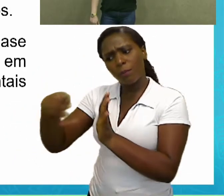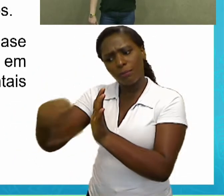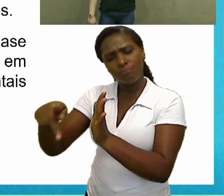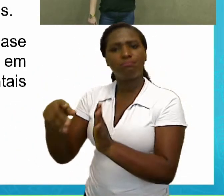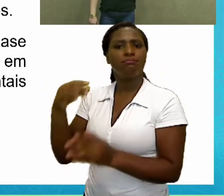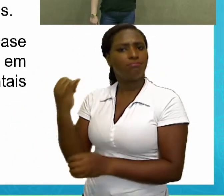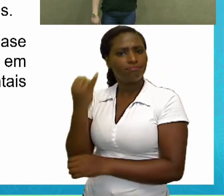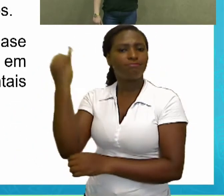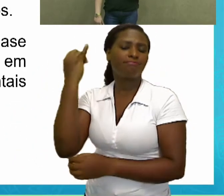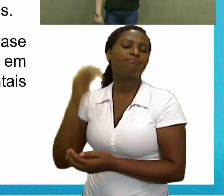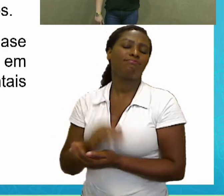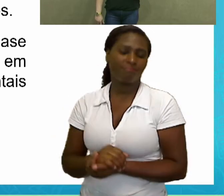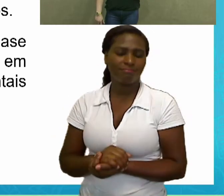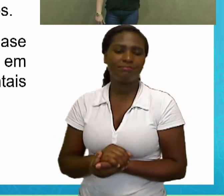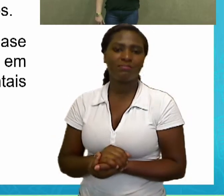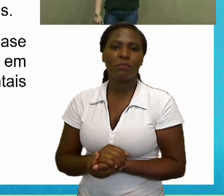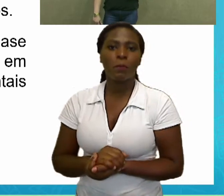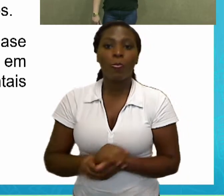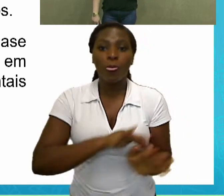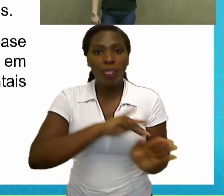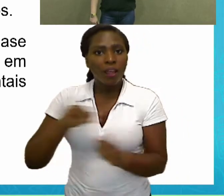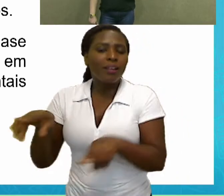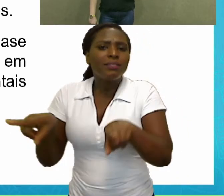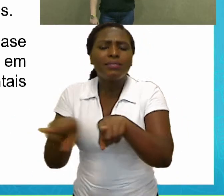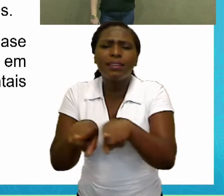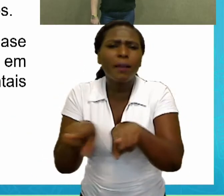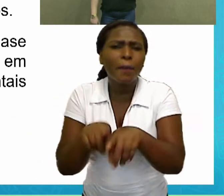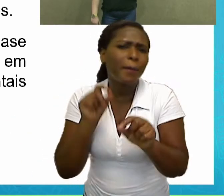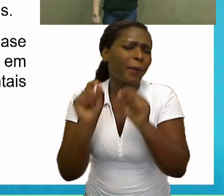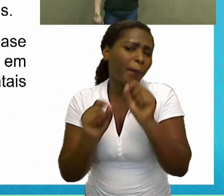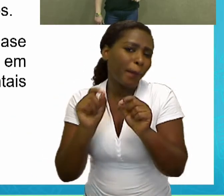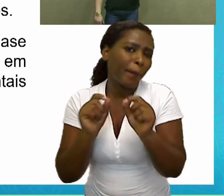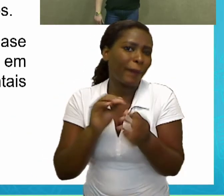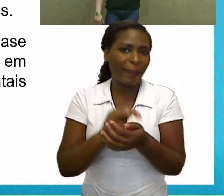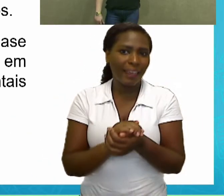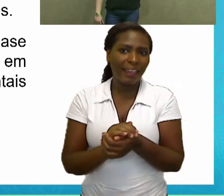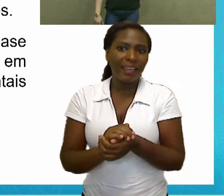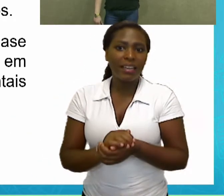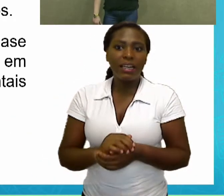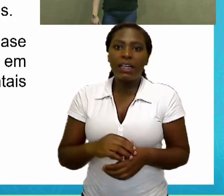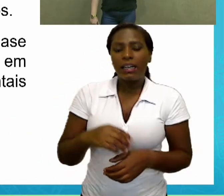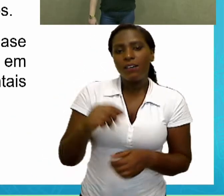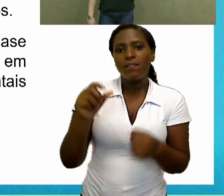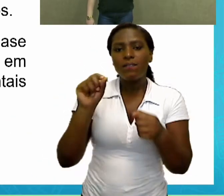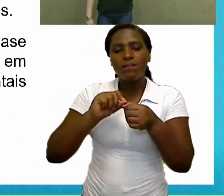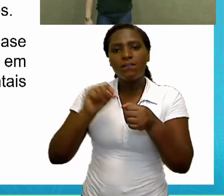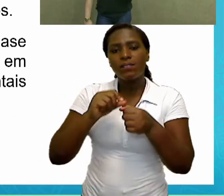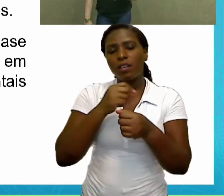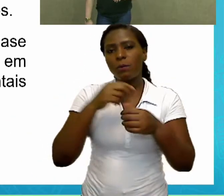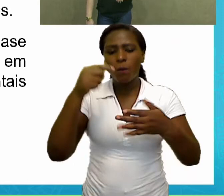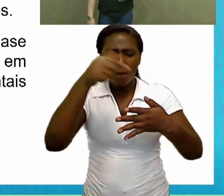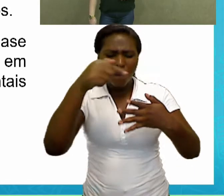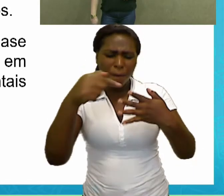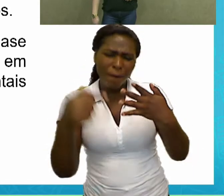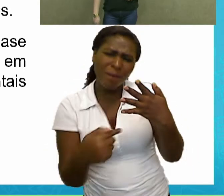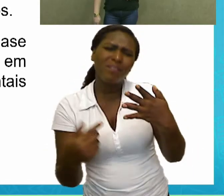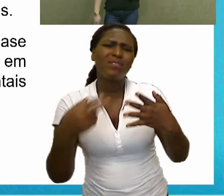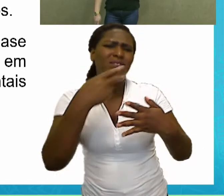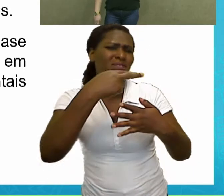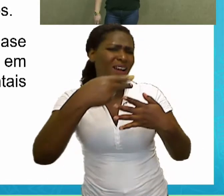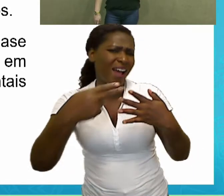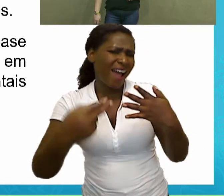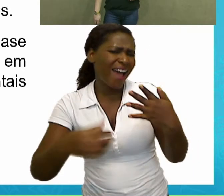que executamos em nosso dia a dia, como a leitura e a escrita, que são